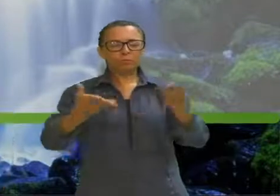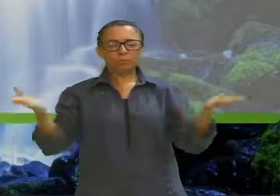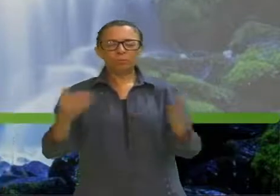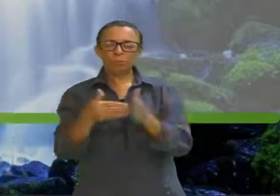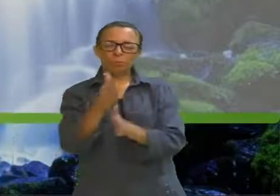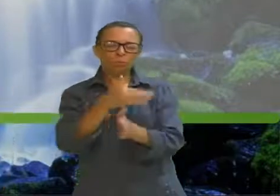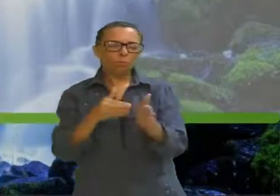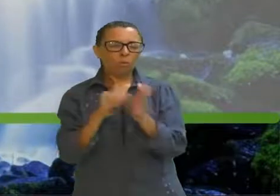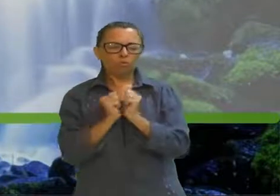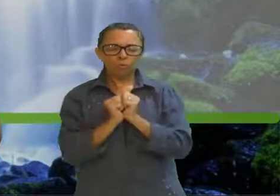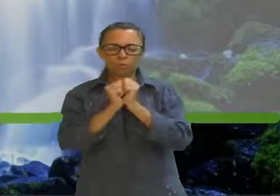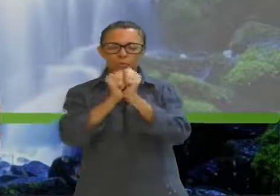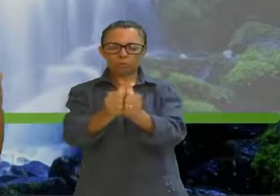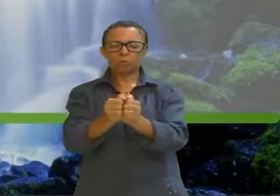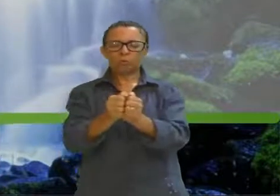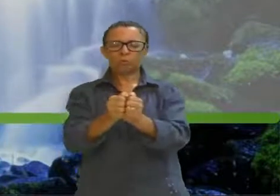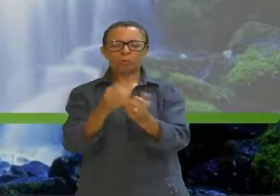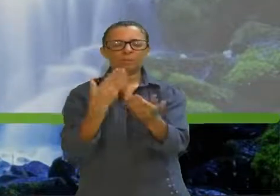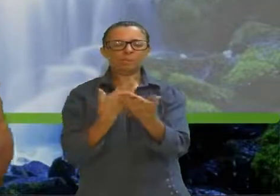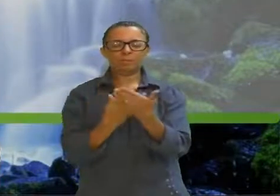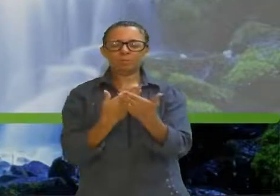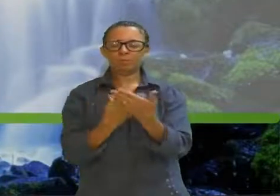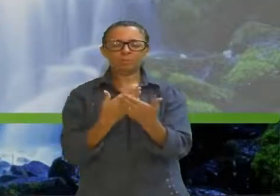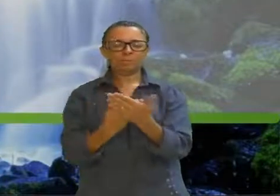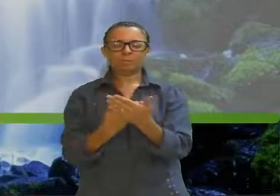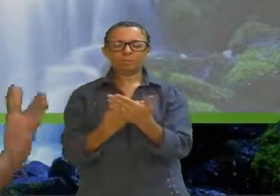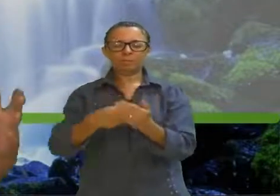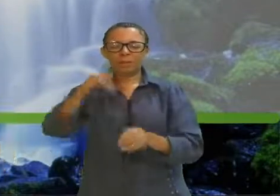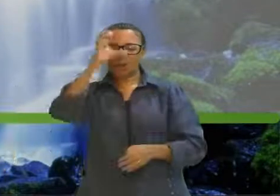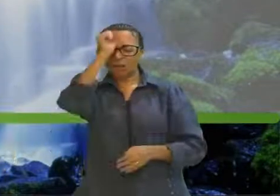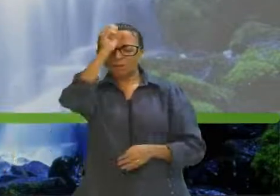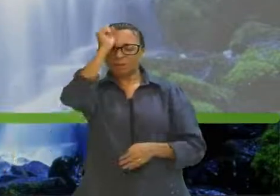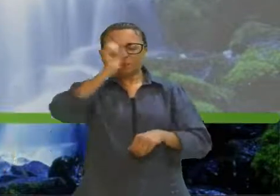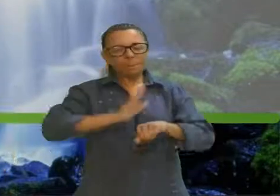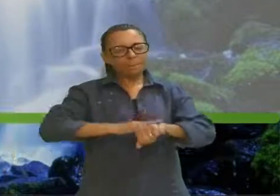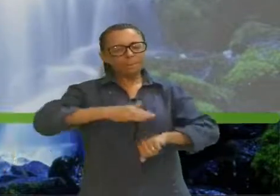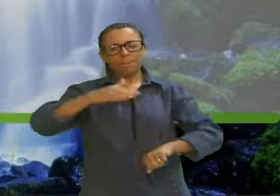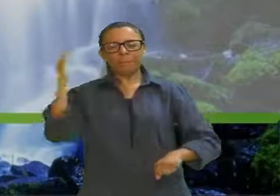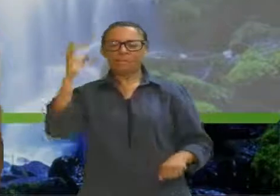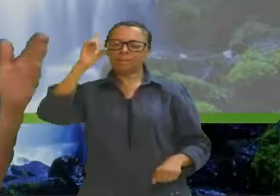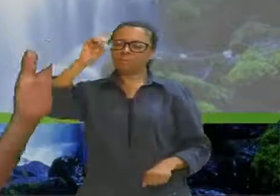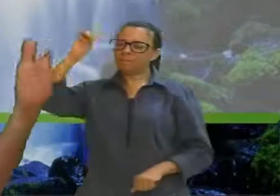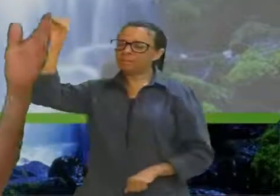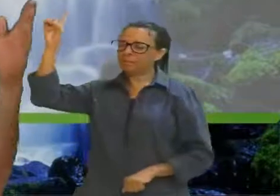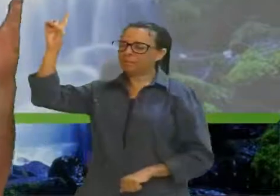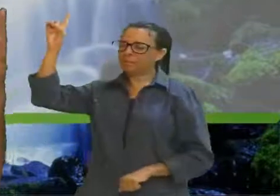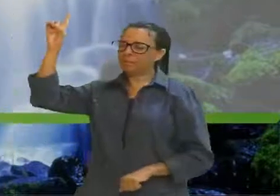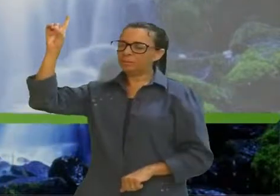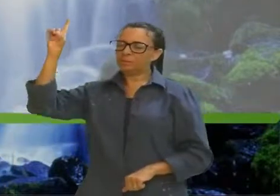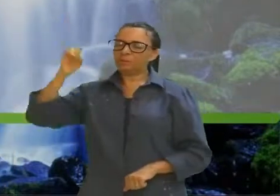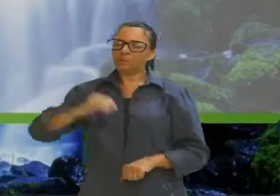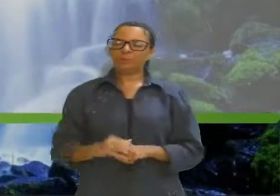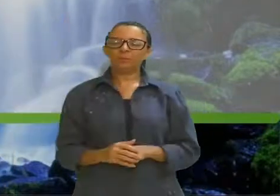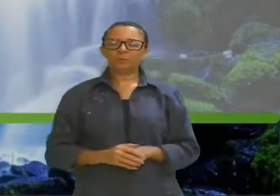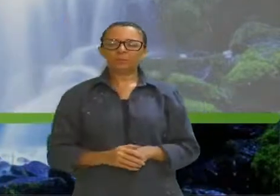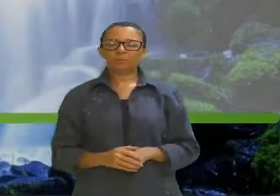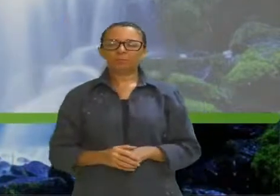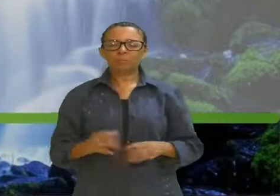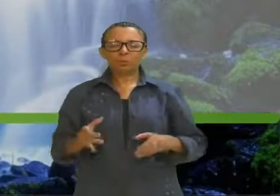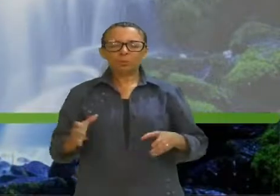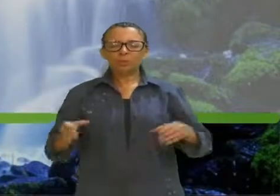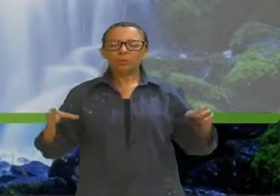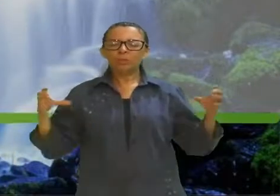trabalhando, Espírito Santo, no nosso coração, na nossa mente, no nosso ser, ó Pai, nesse encontro que nós estamos aqui,